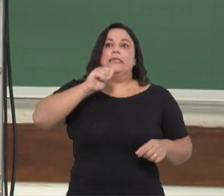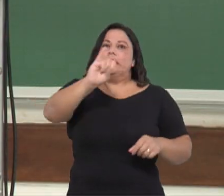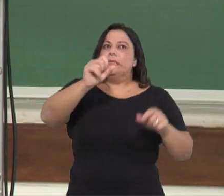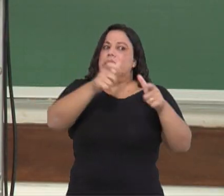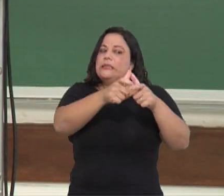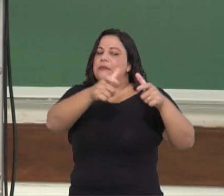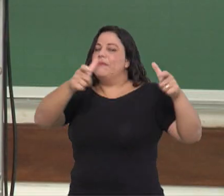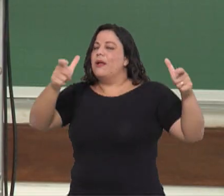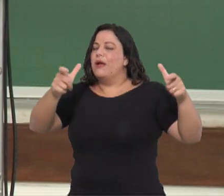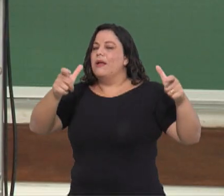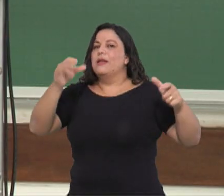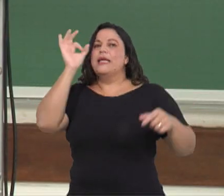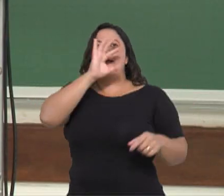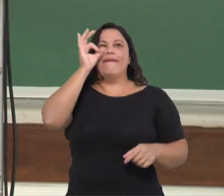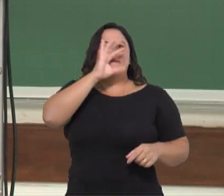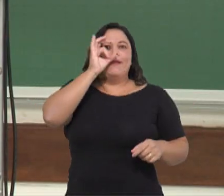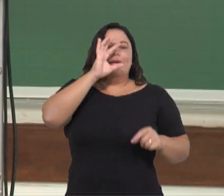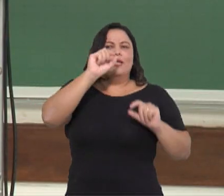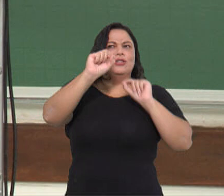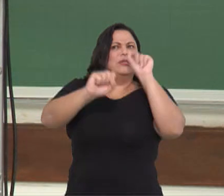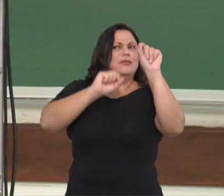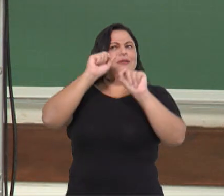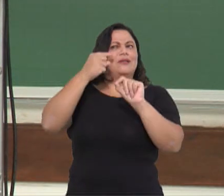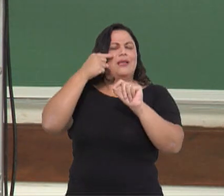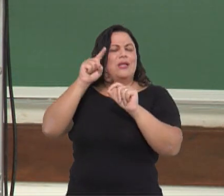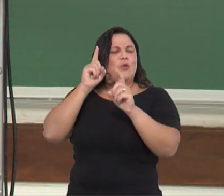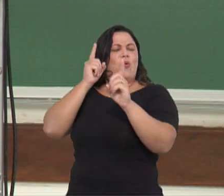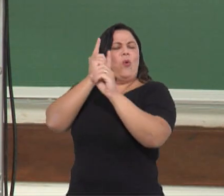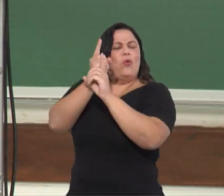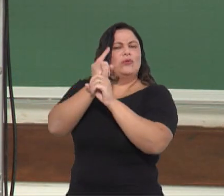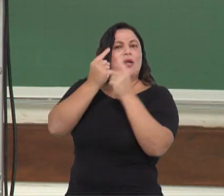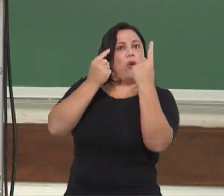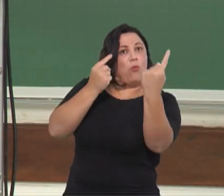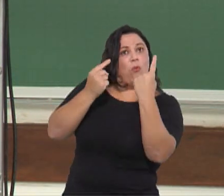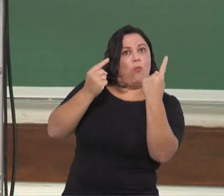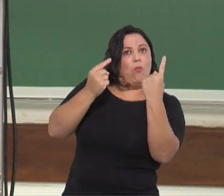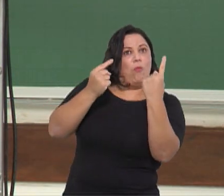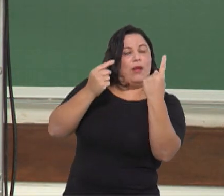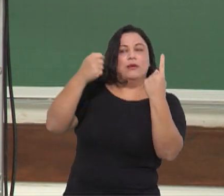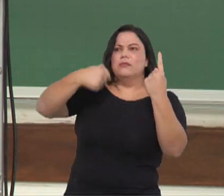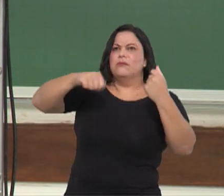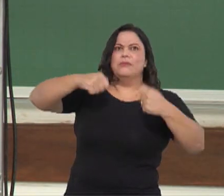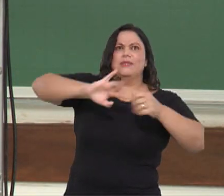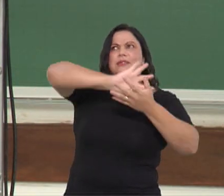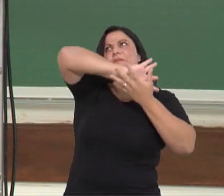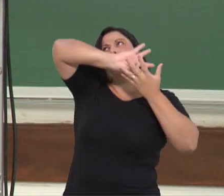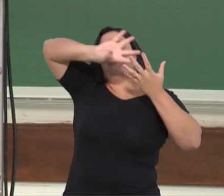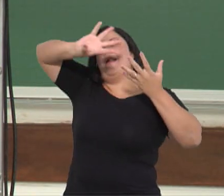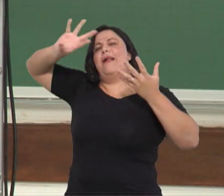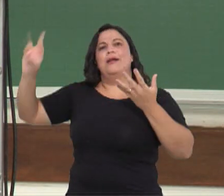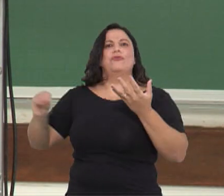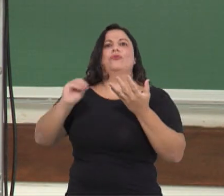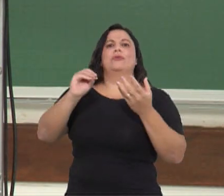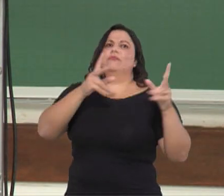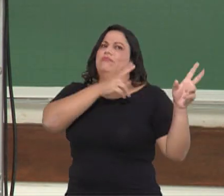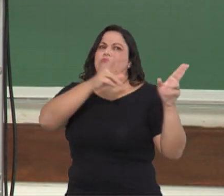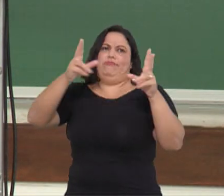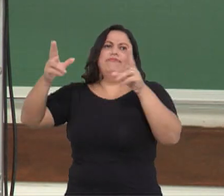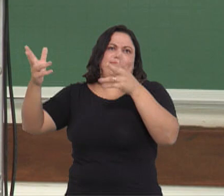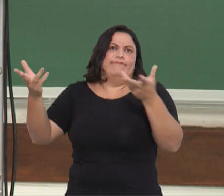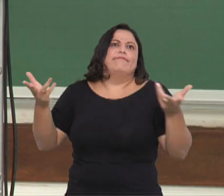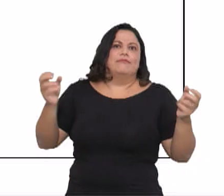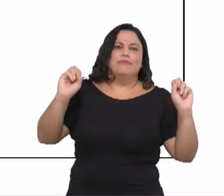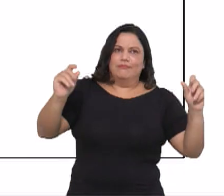cor verde, se você encontrar uma sílaba tônica, você não precisa contar todas as sílabas tônicas que estão em verde, que serão as mesmas,